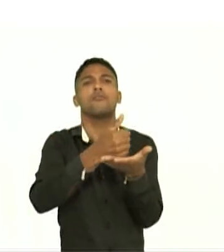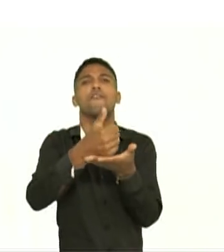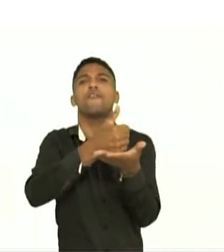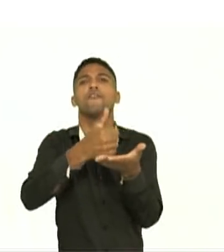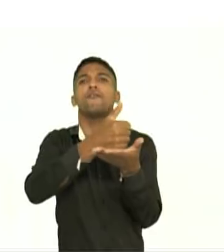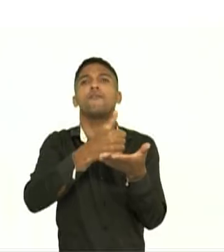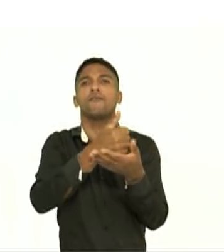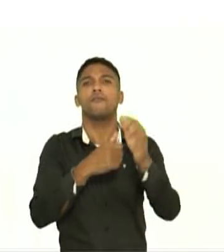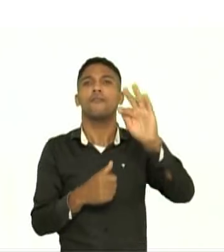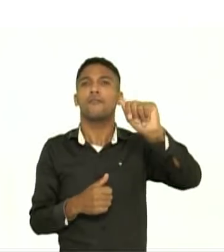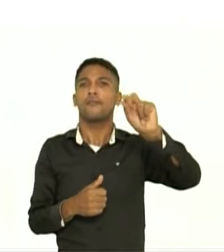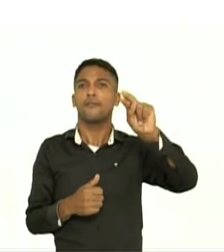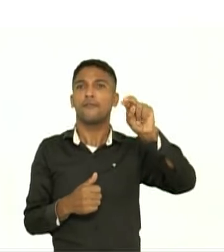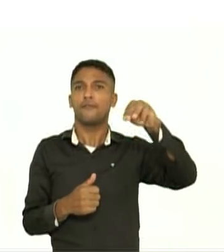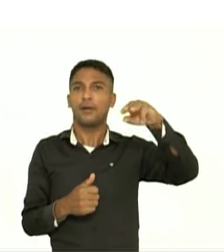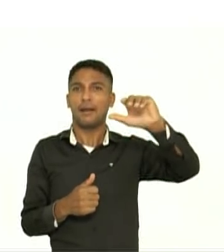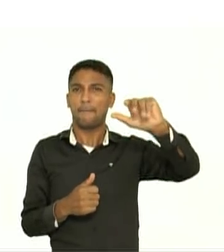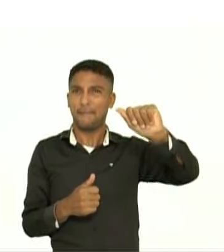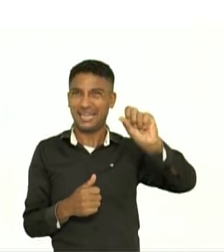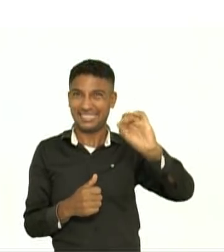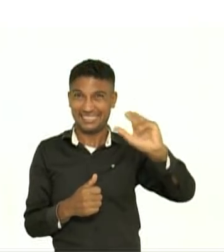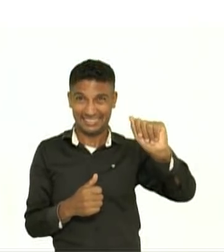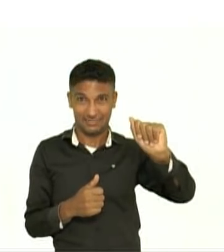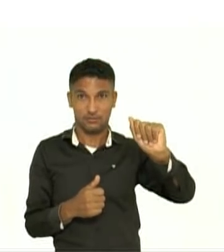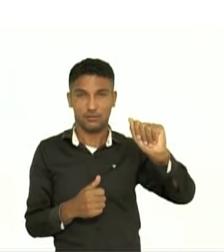a 65 metros, não irá adiantar muita